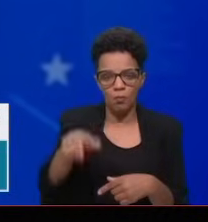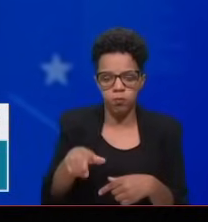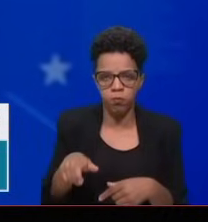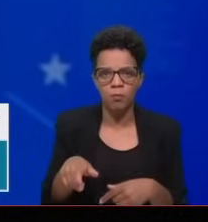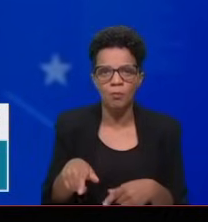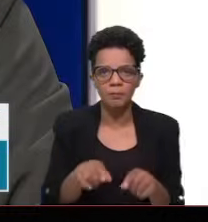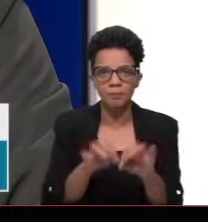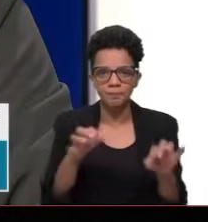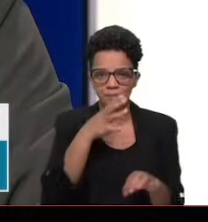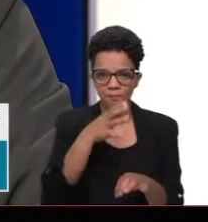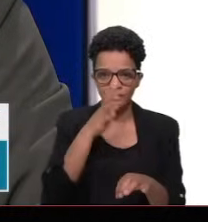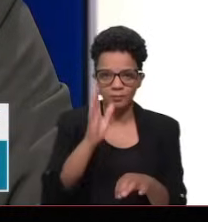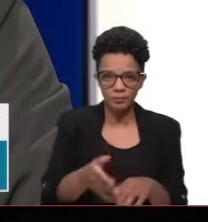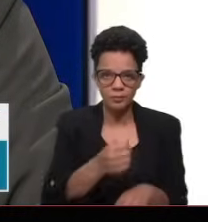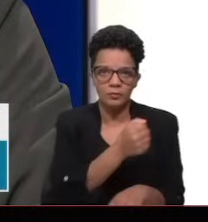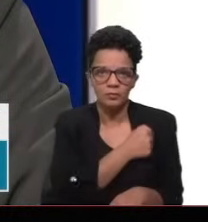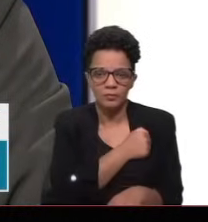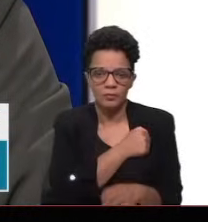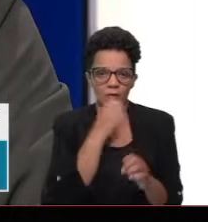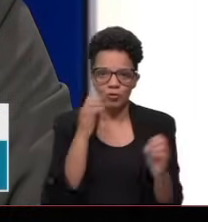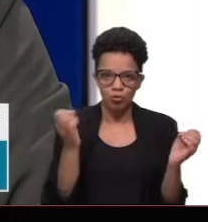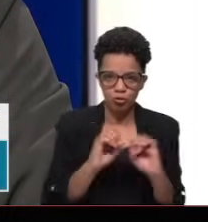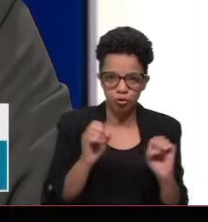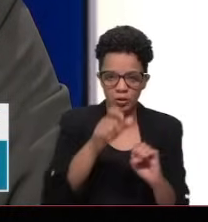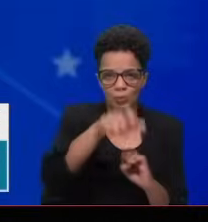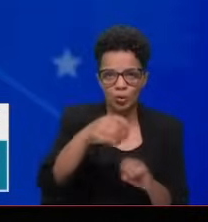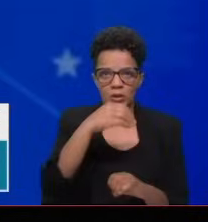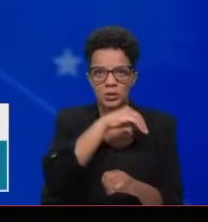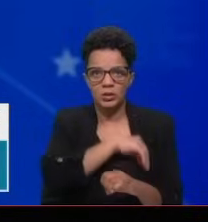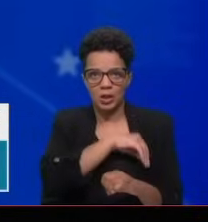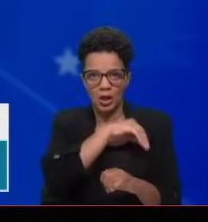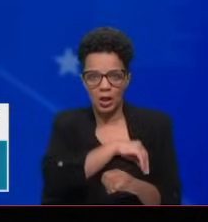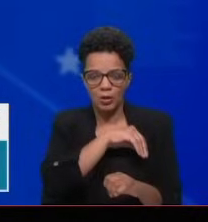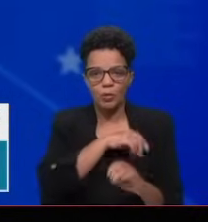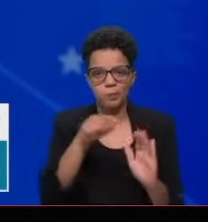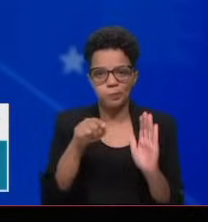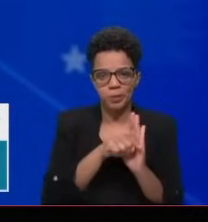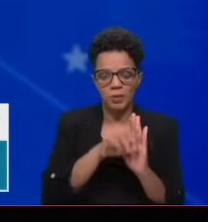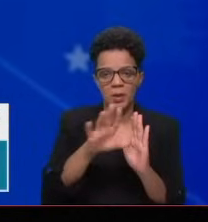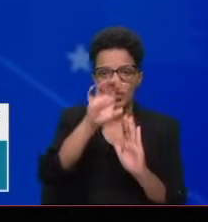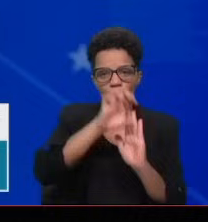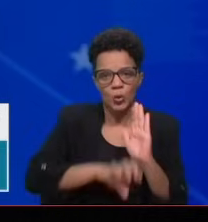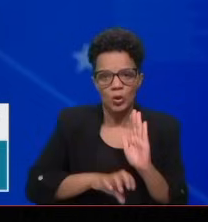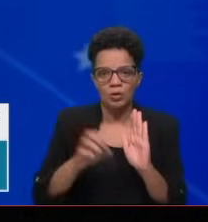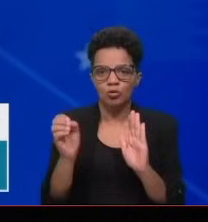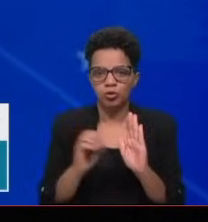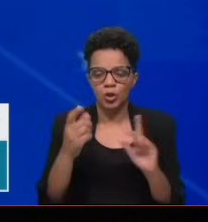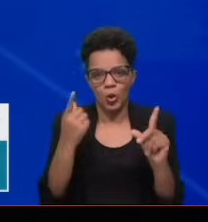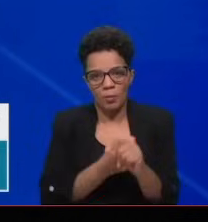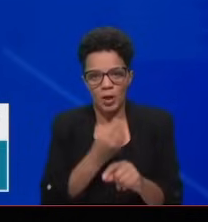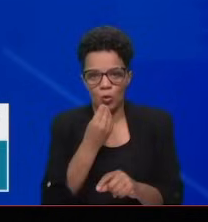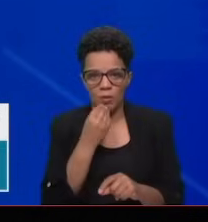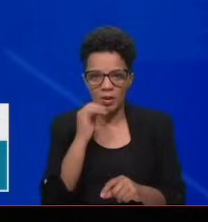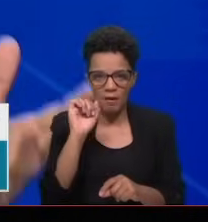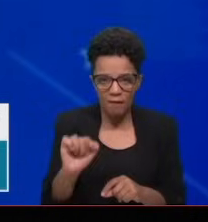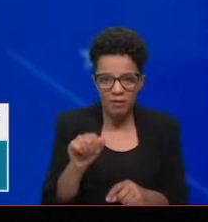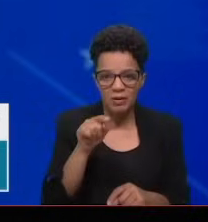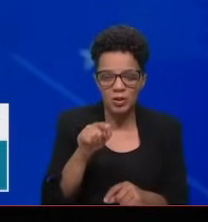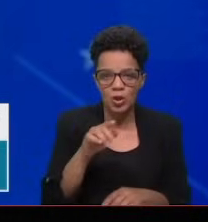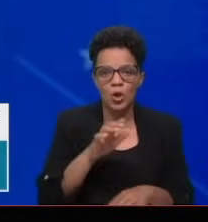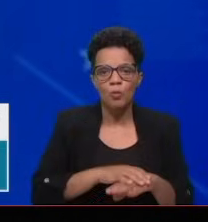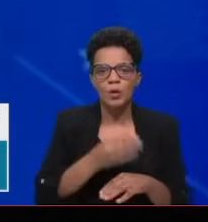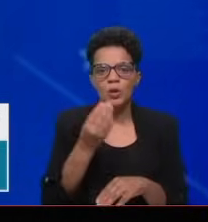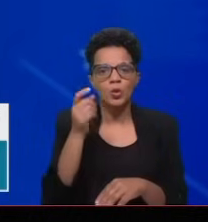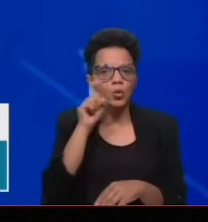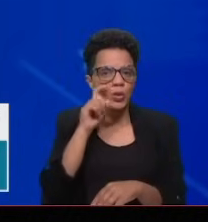como foi dito aqui sem casa pessoas que têm um salário que recebem o salário mínimo e que não tê condições para comprar a sua comida isto vem da segurança